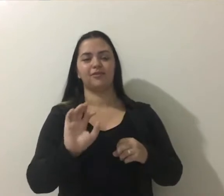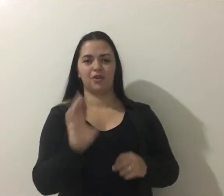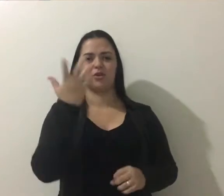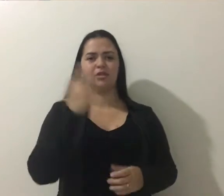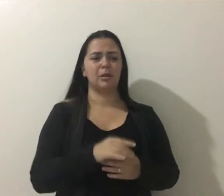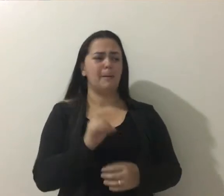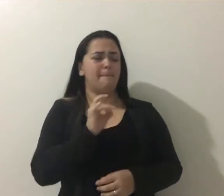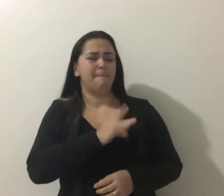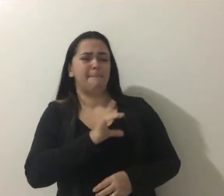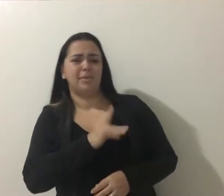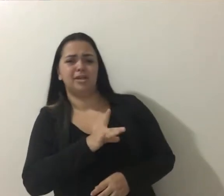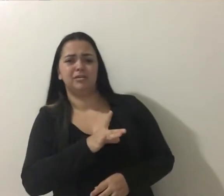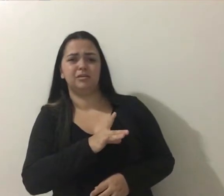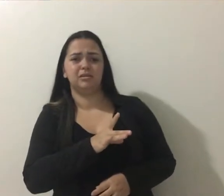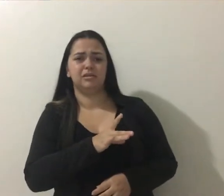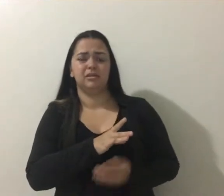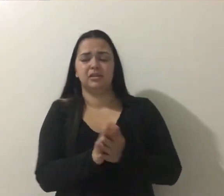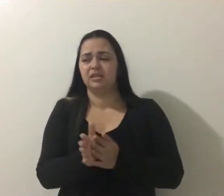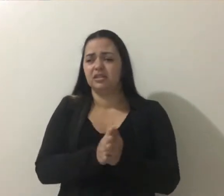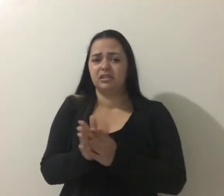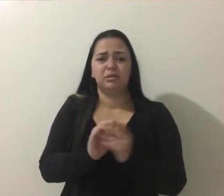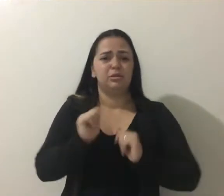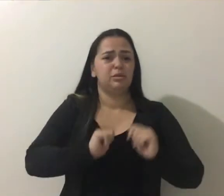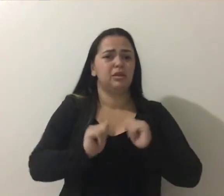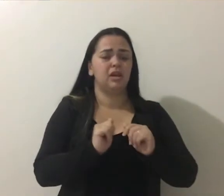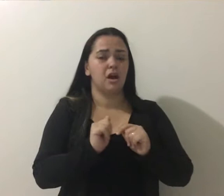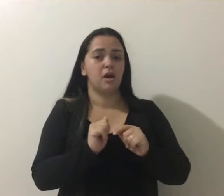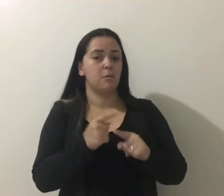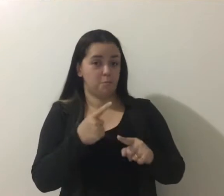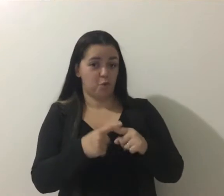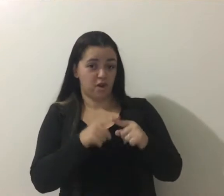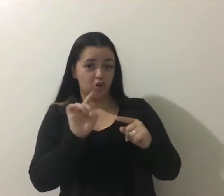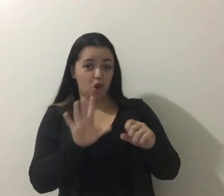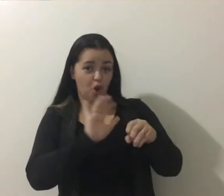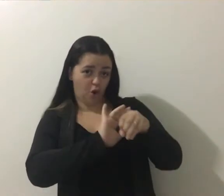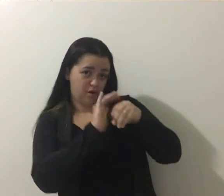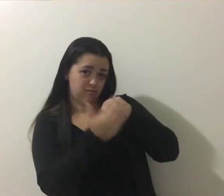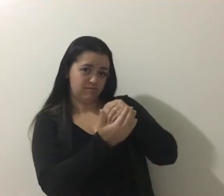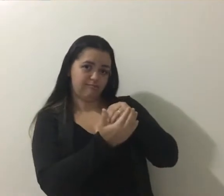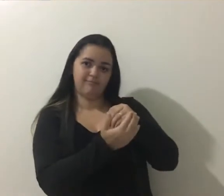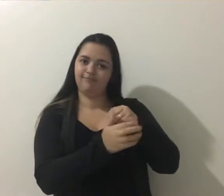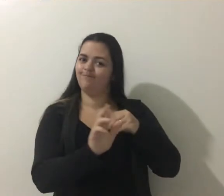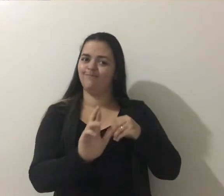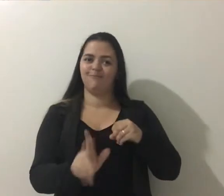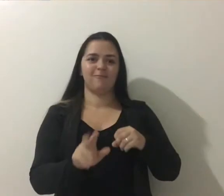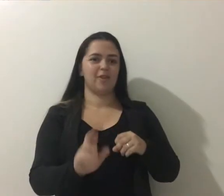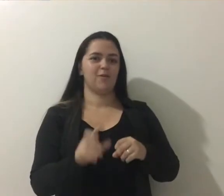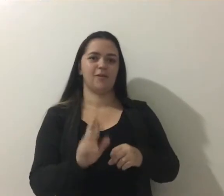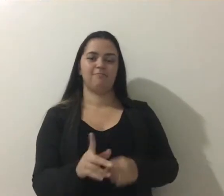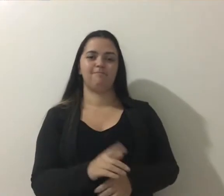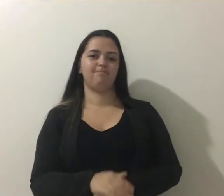todo esse pavor, será que é apenas por causa do coronavírus? Não.